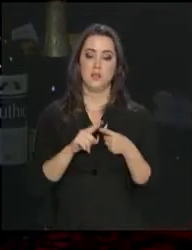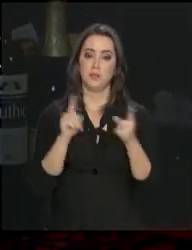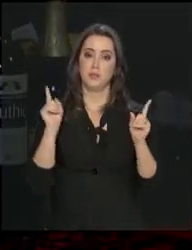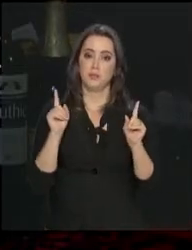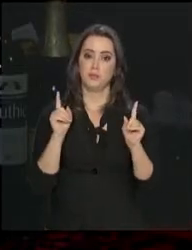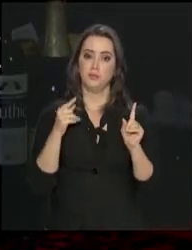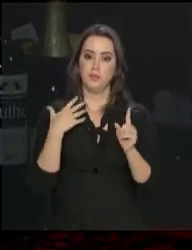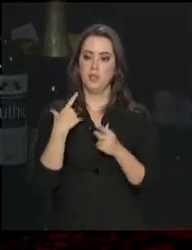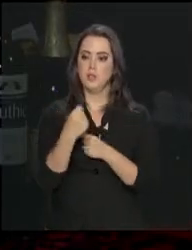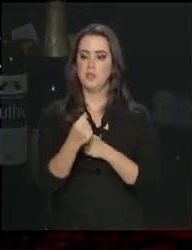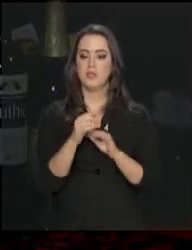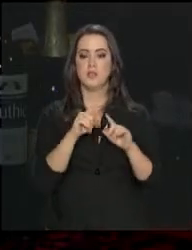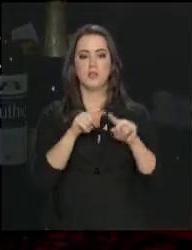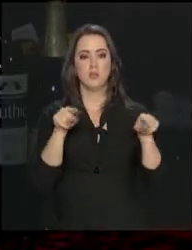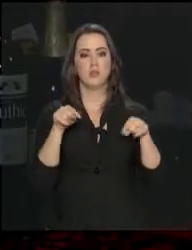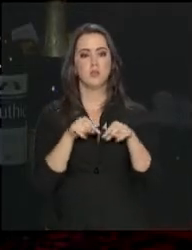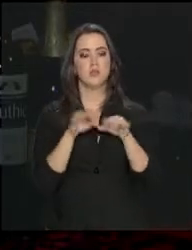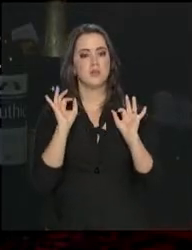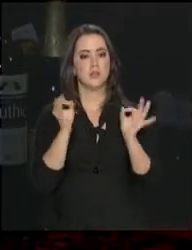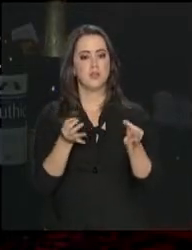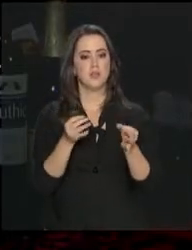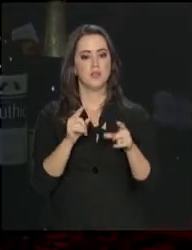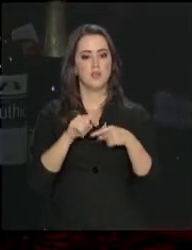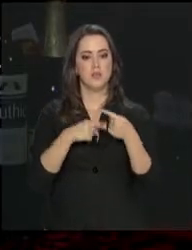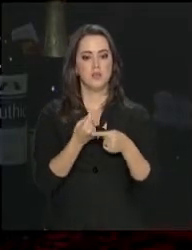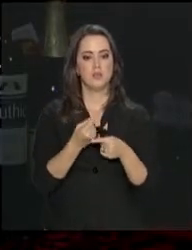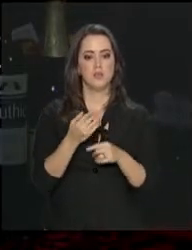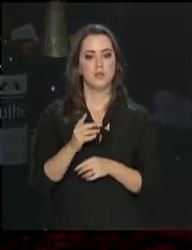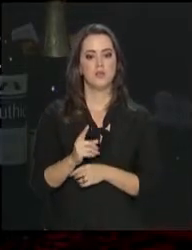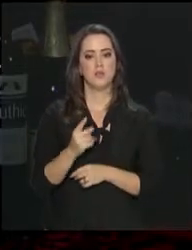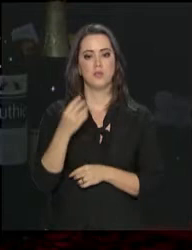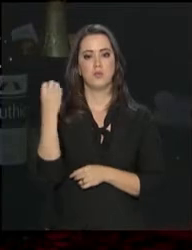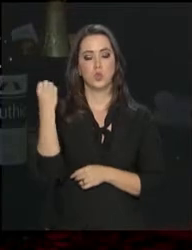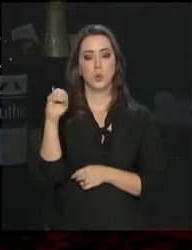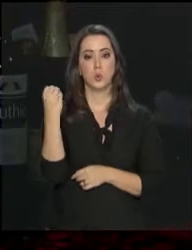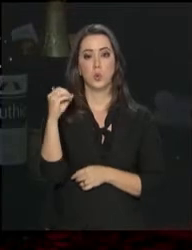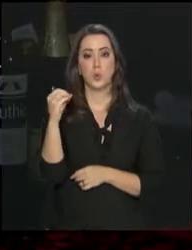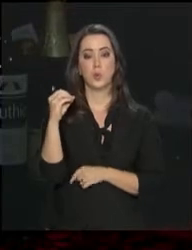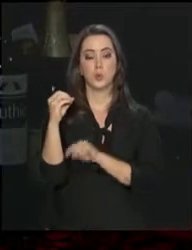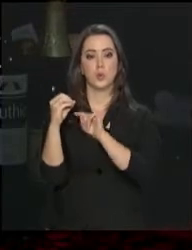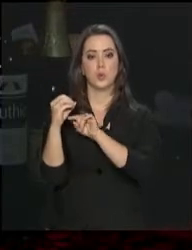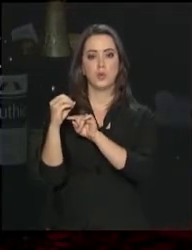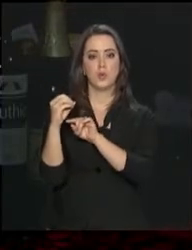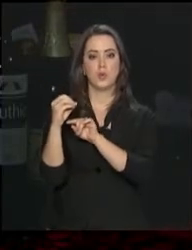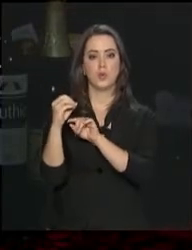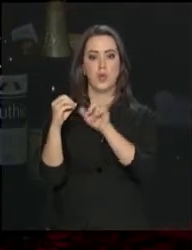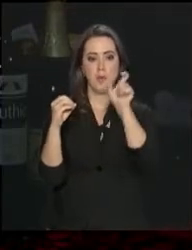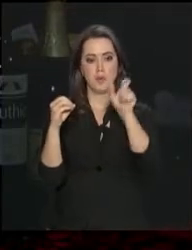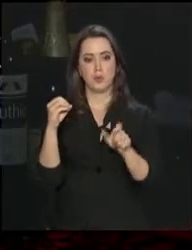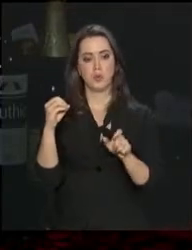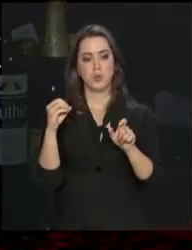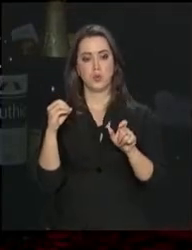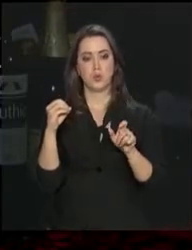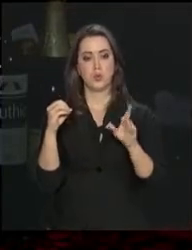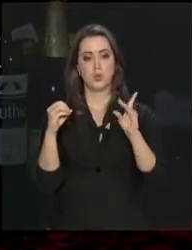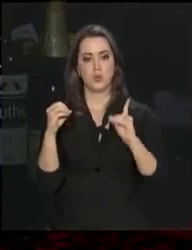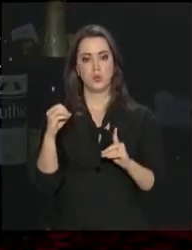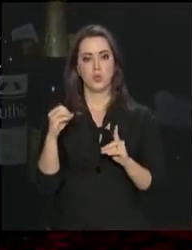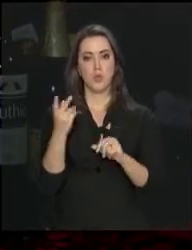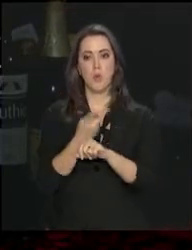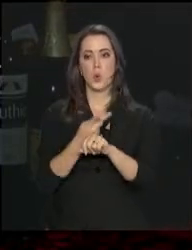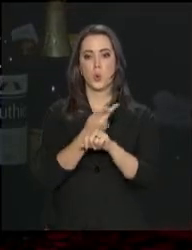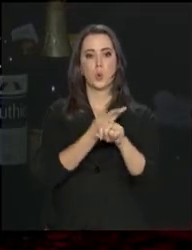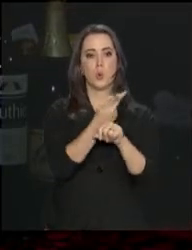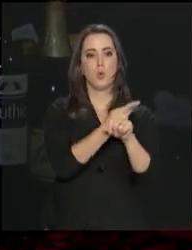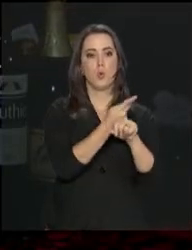saí da loja tudo certo depois foi mais ou menos em outubro o dono do celular ele acabou rastrear